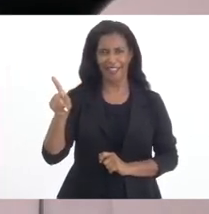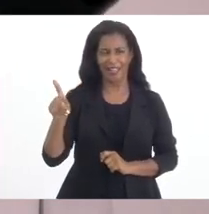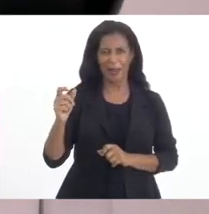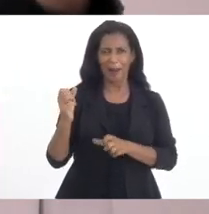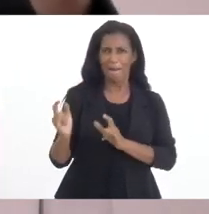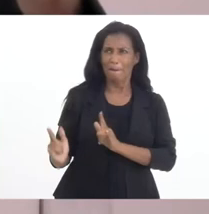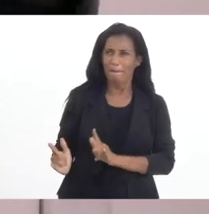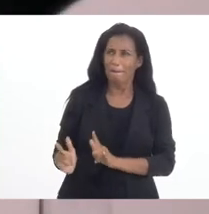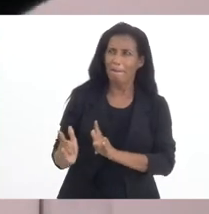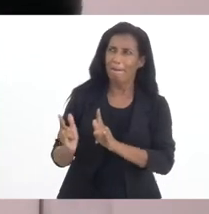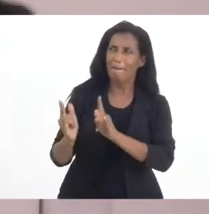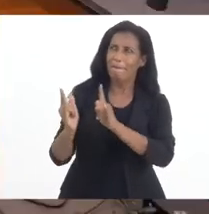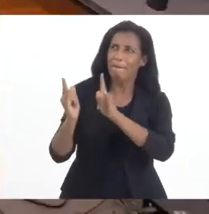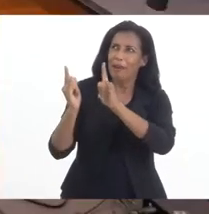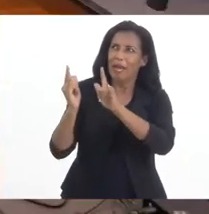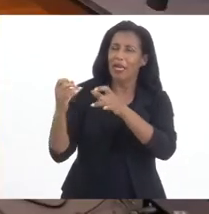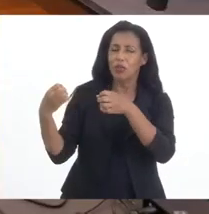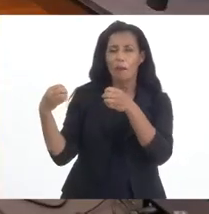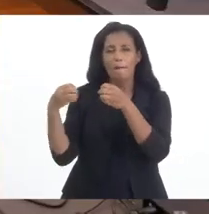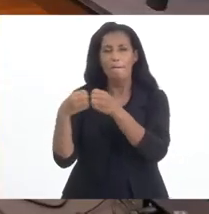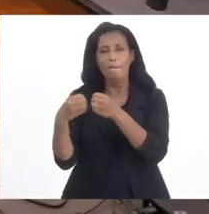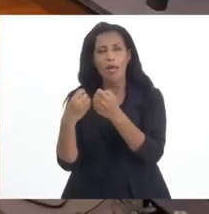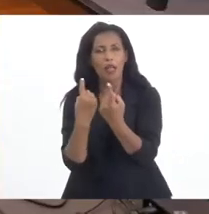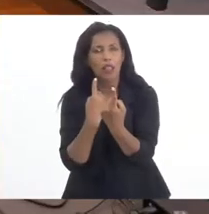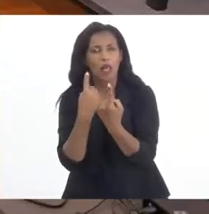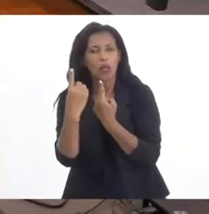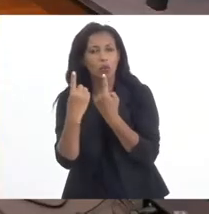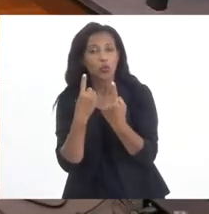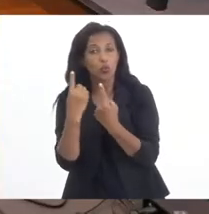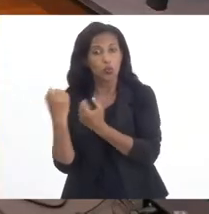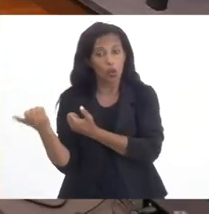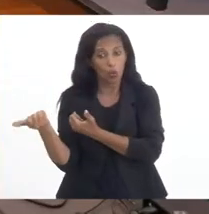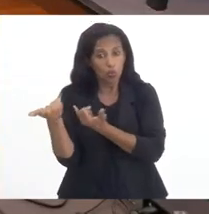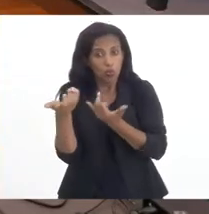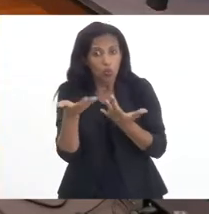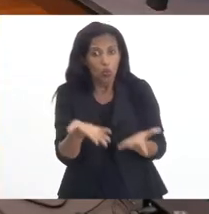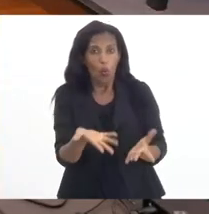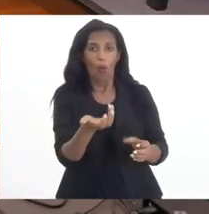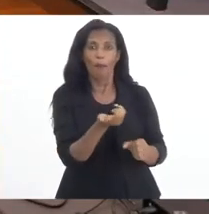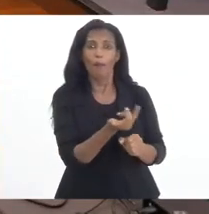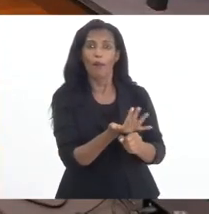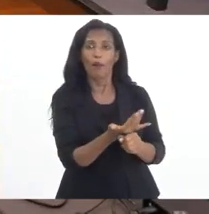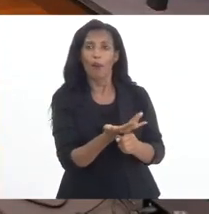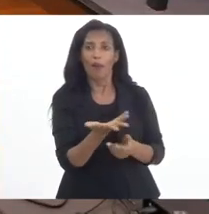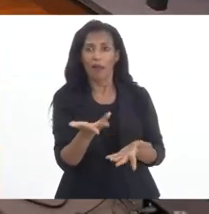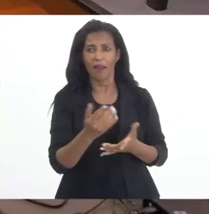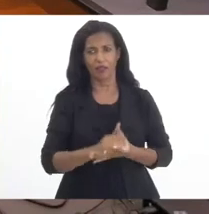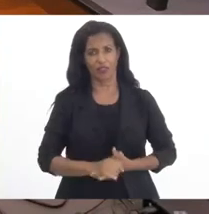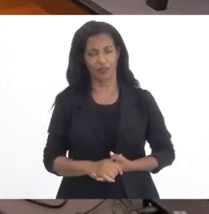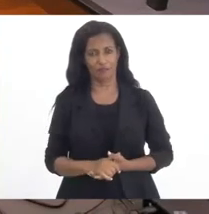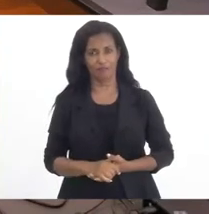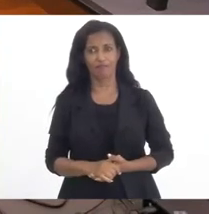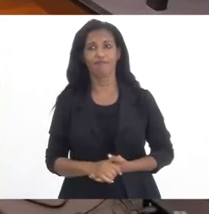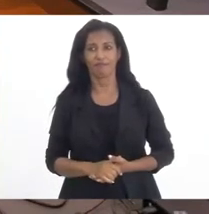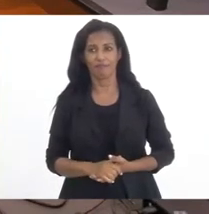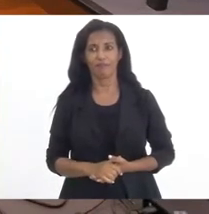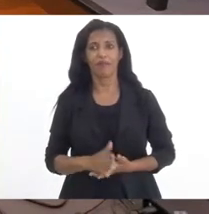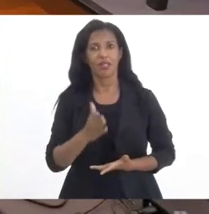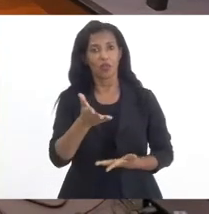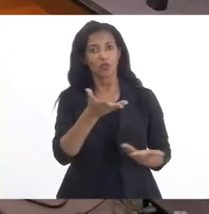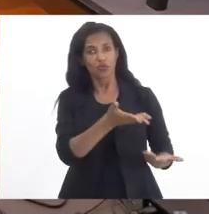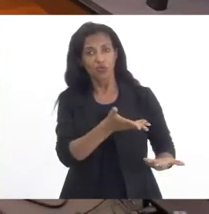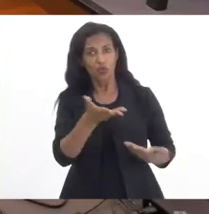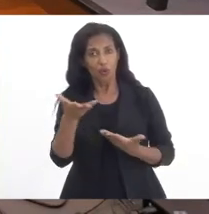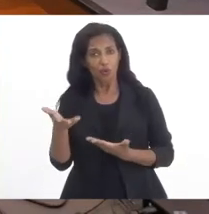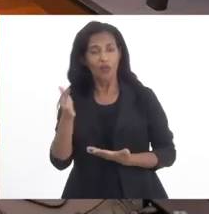limites, enorme, na beira da Dutra... A Kodak doou para a UERJ. Hoje a UERJ está implantada lá e eu, inclusive, já convidei